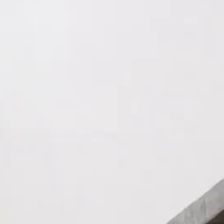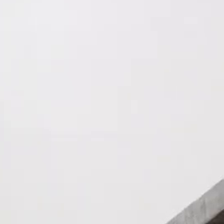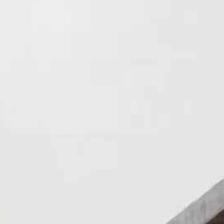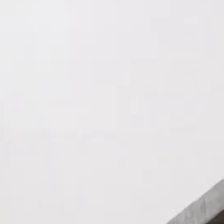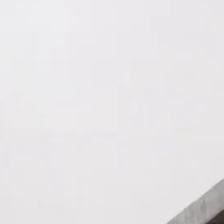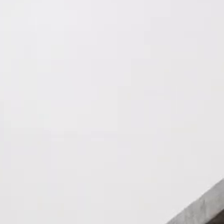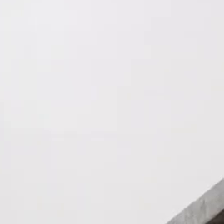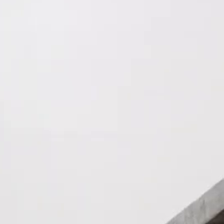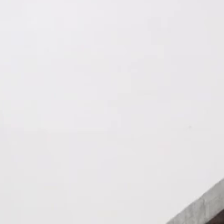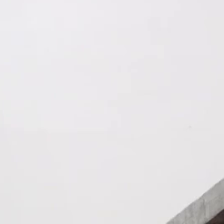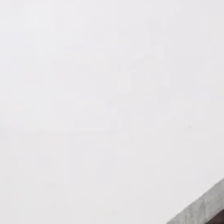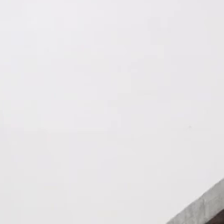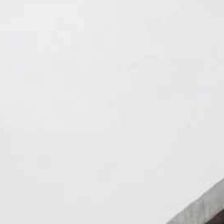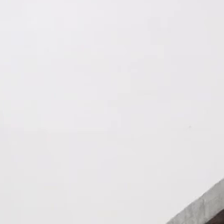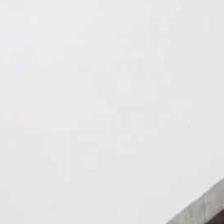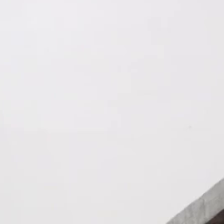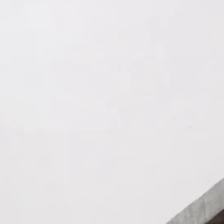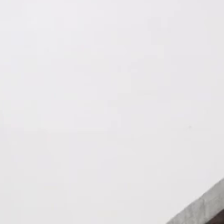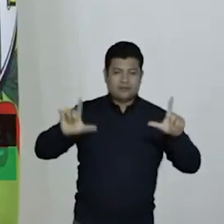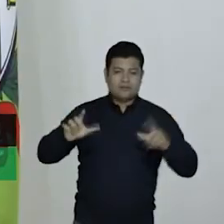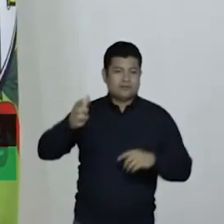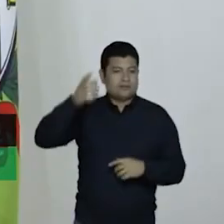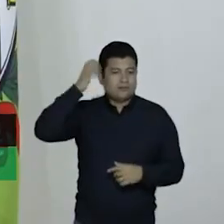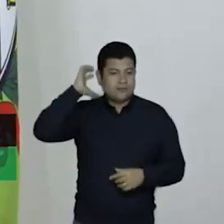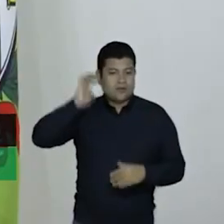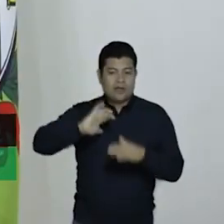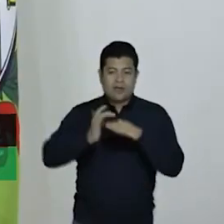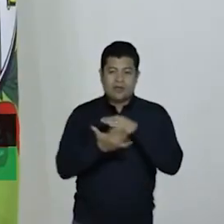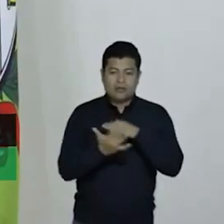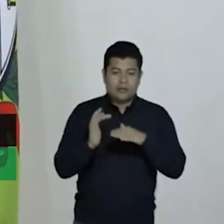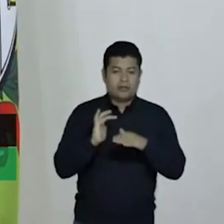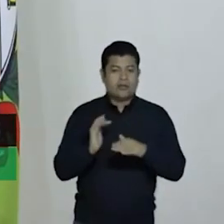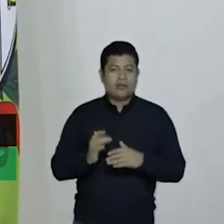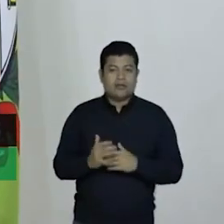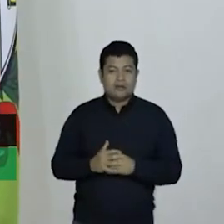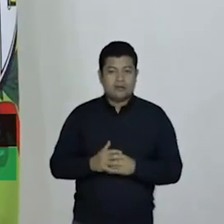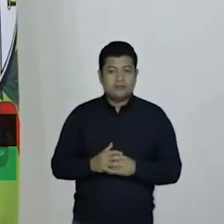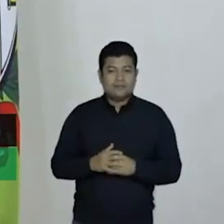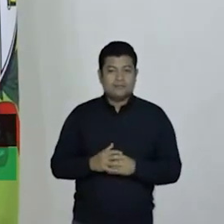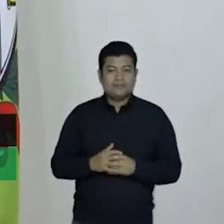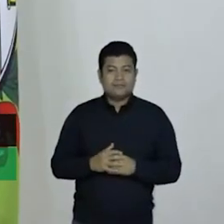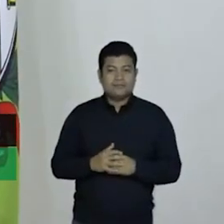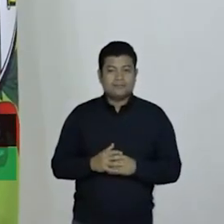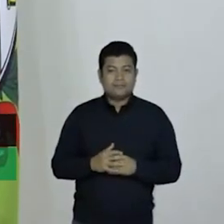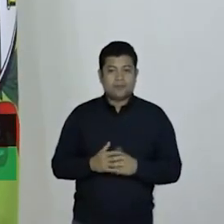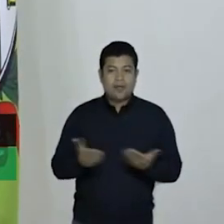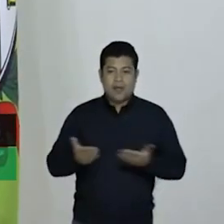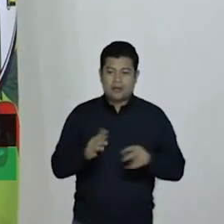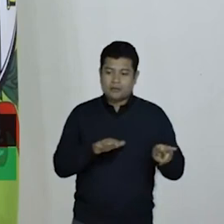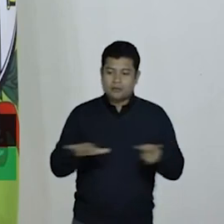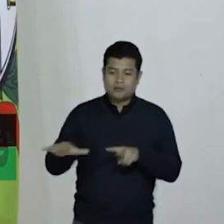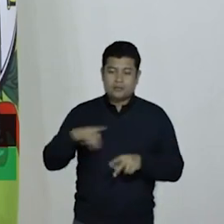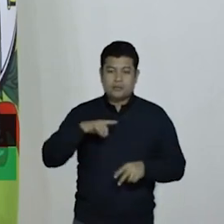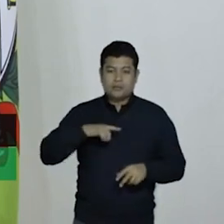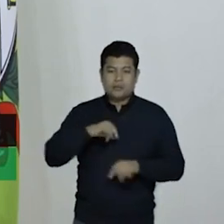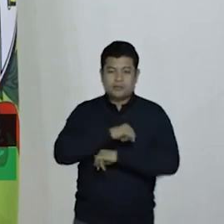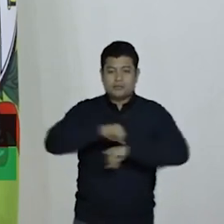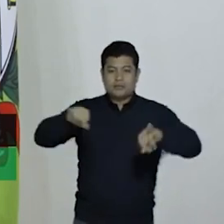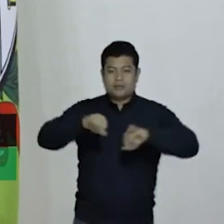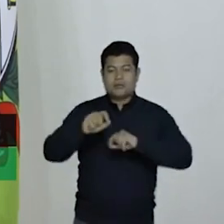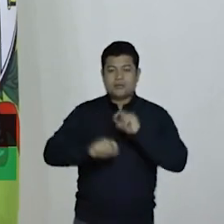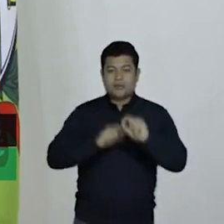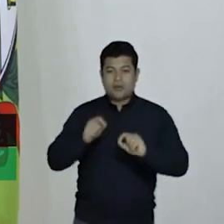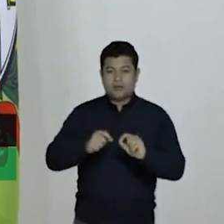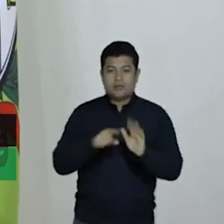do Ministério da Saúde e do IBGE. Nesta semana, nós tivemos a divulgação de um levantamento que mostrou que Jaraguá do